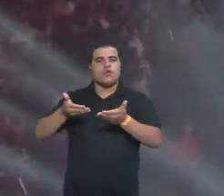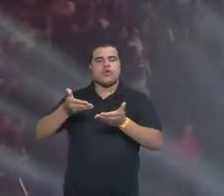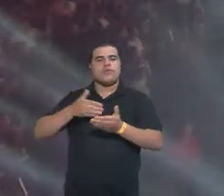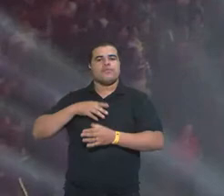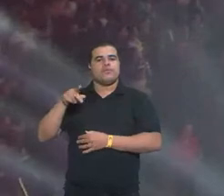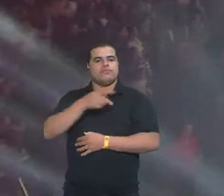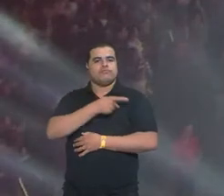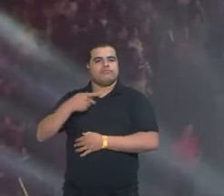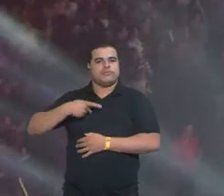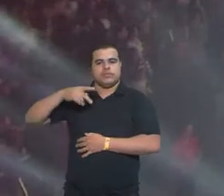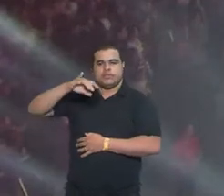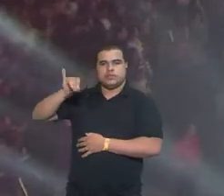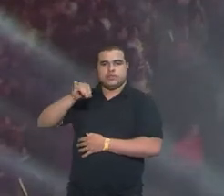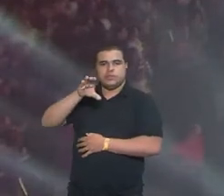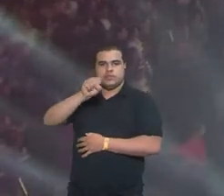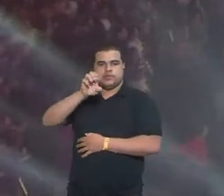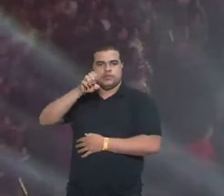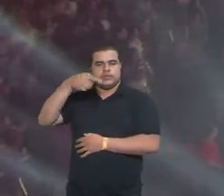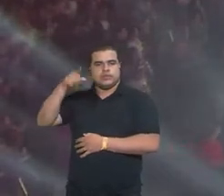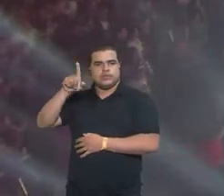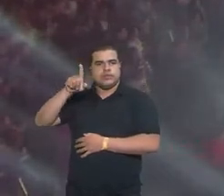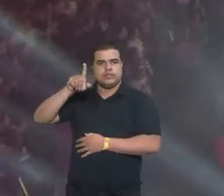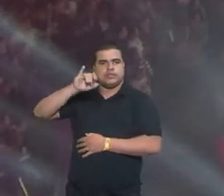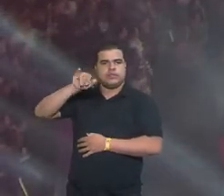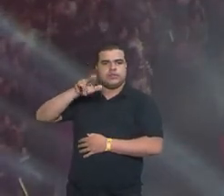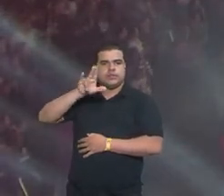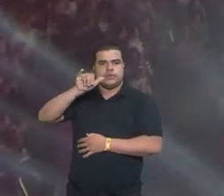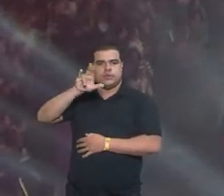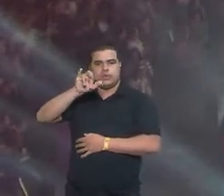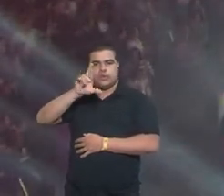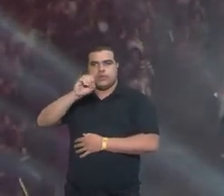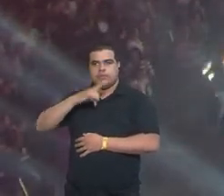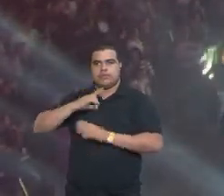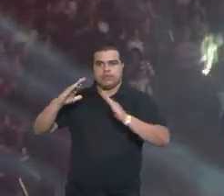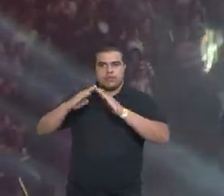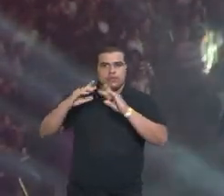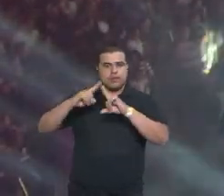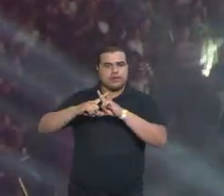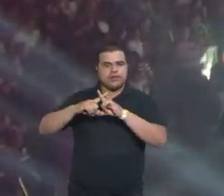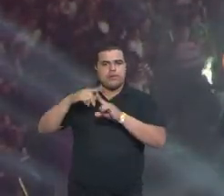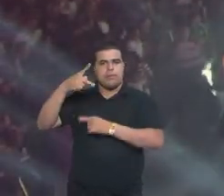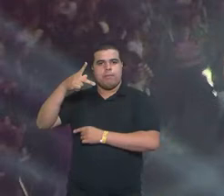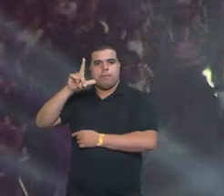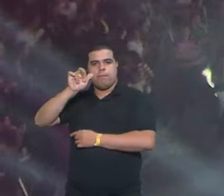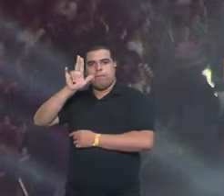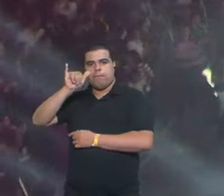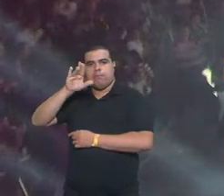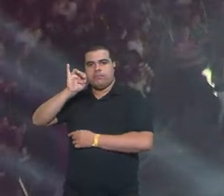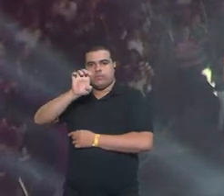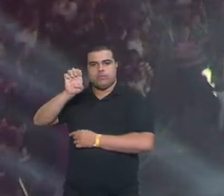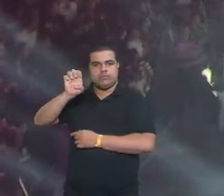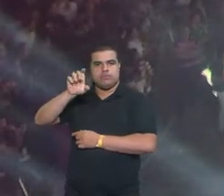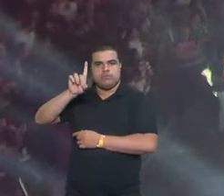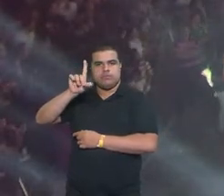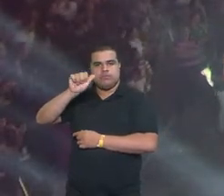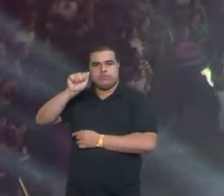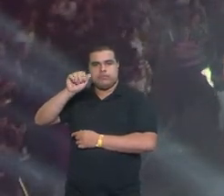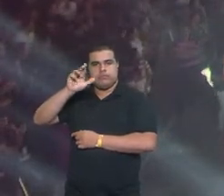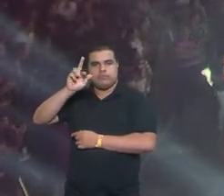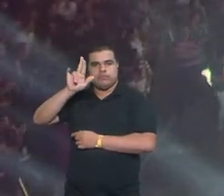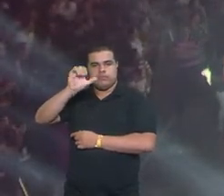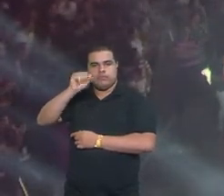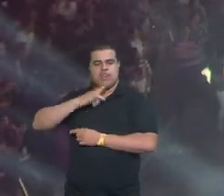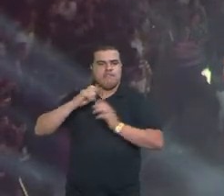que o pastor José Júnior tá bom da igreja da Igreja Plenitude da Graça ele vai fazer oração e a gente